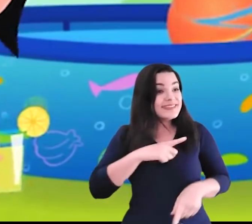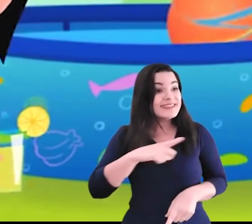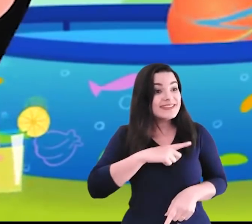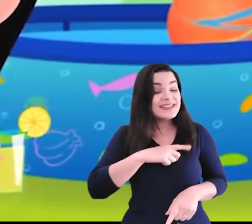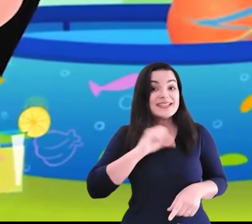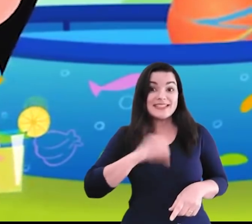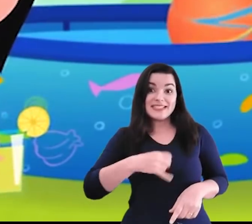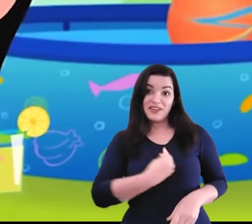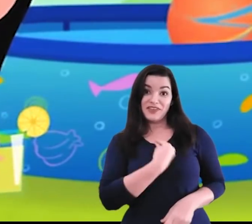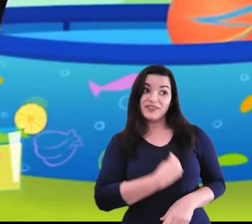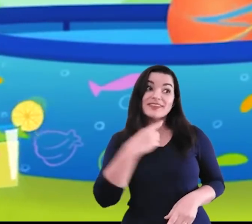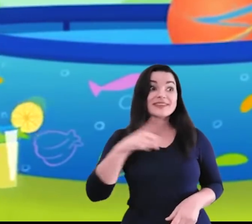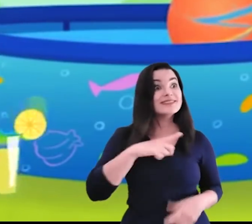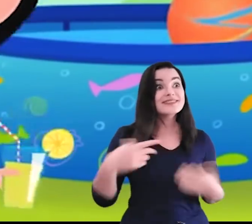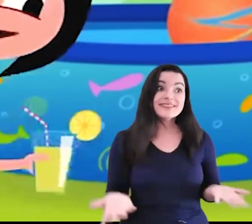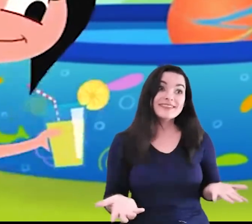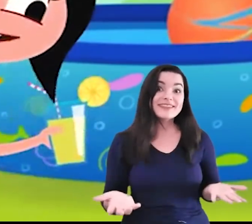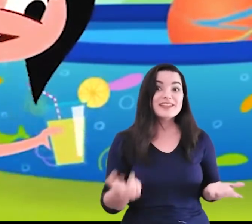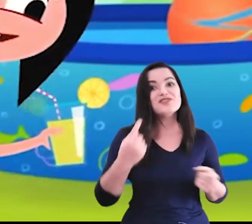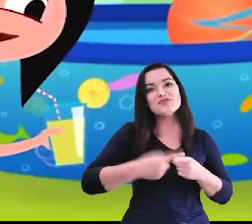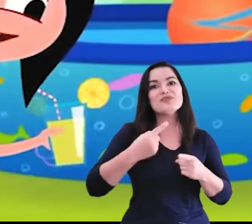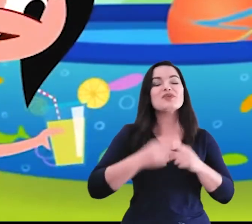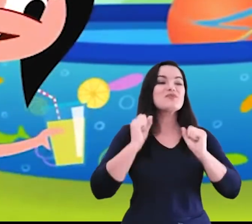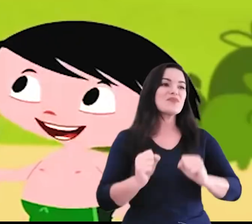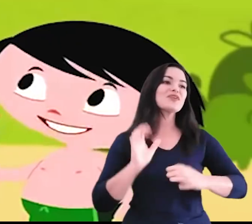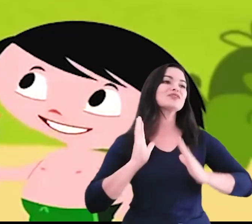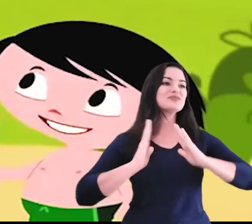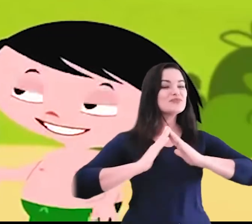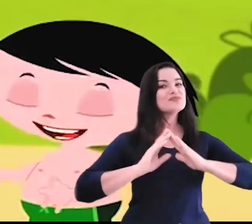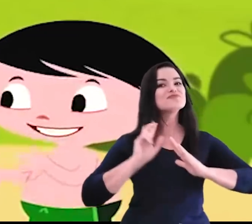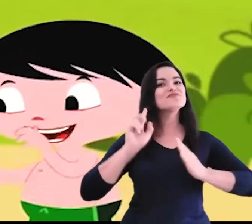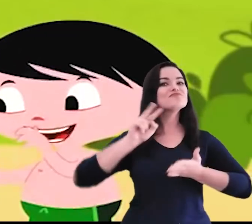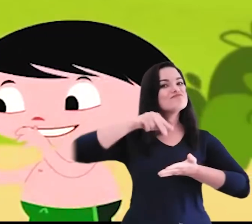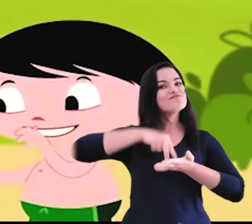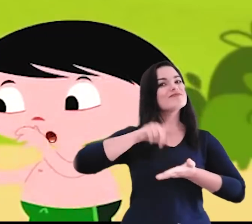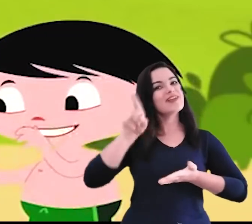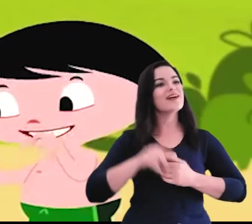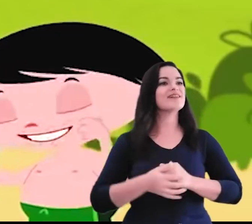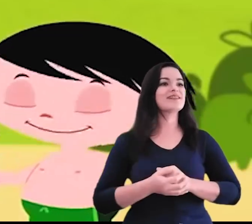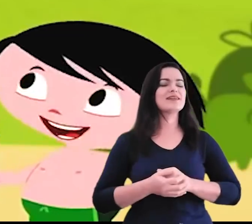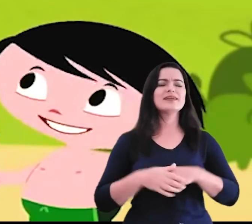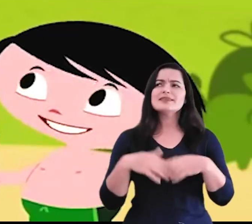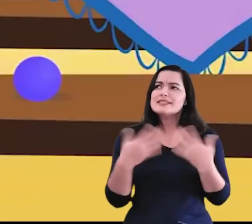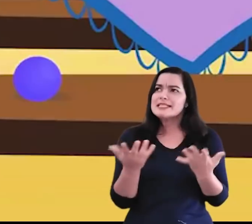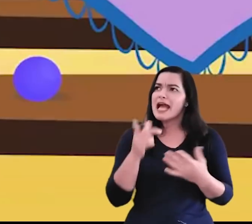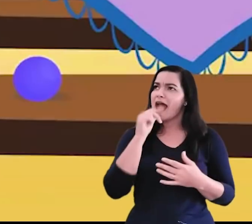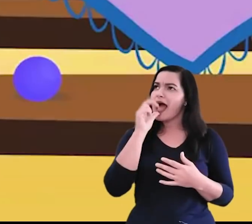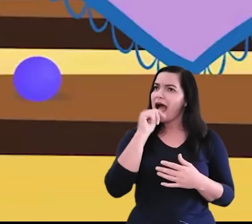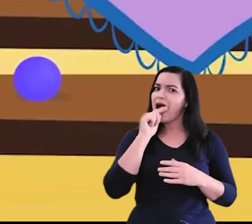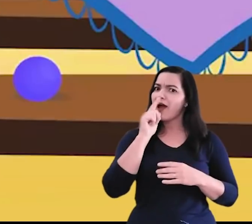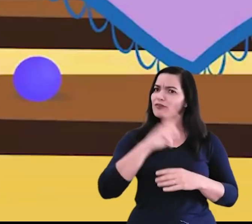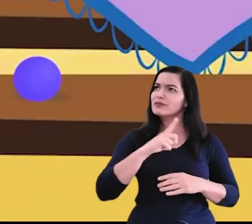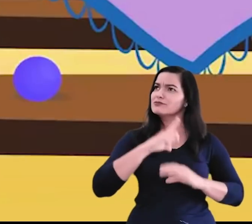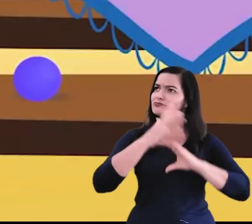E se existe vida, é porque dá pra morar lá. Tá, mas será que tem água em Marte?